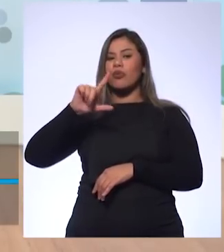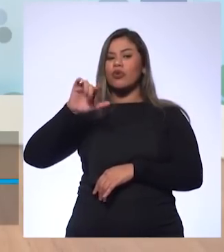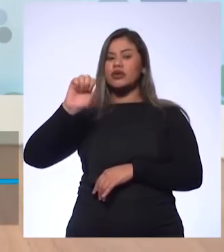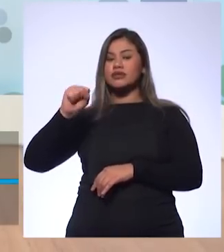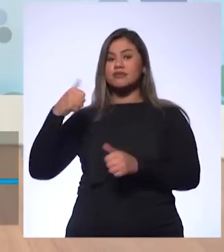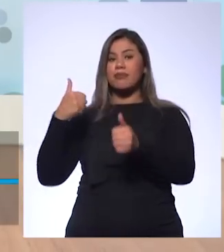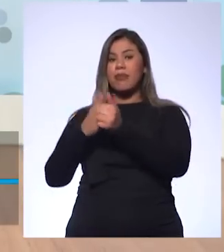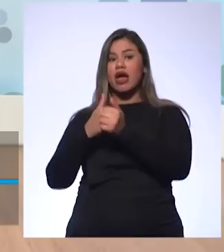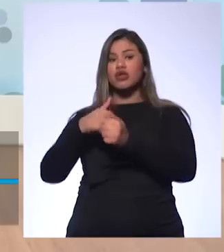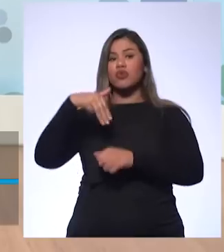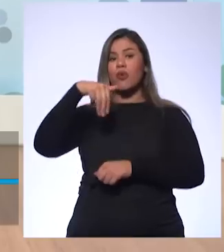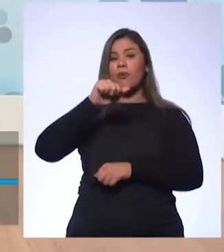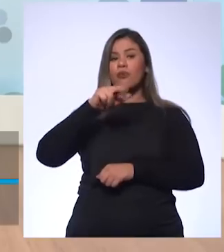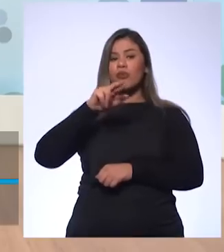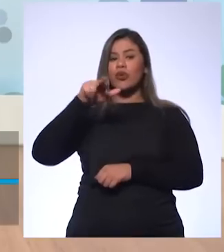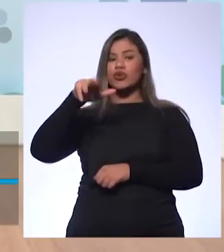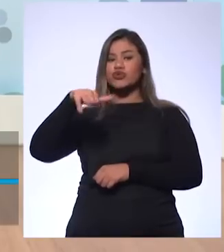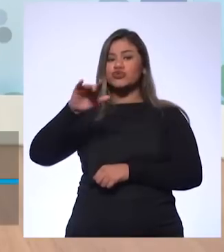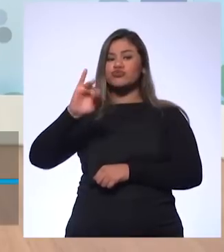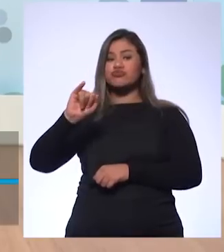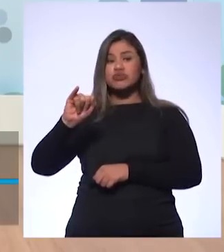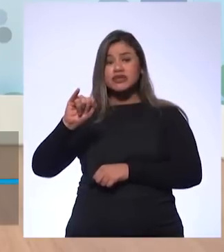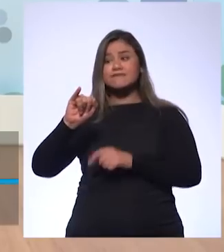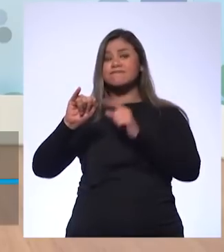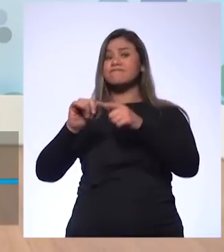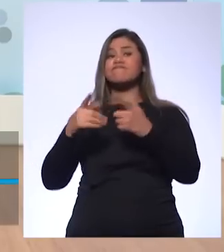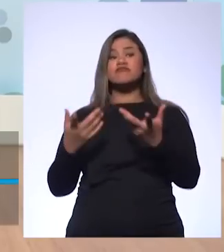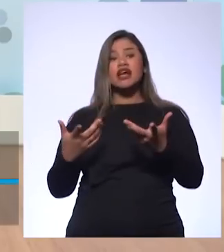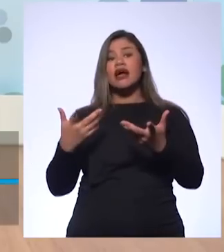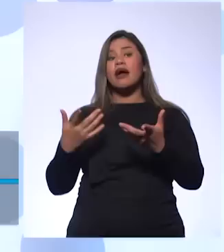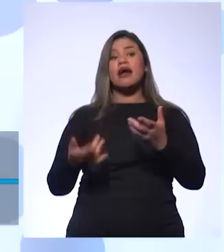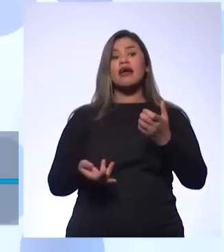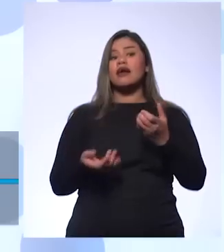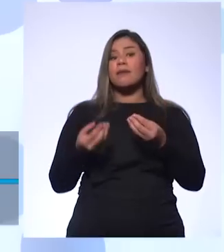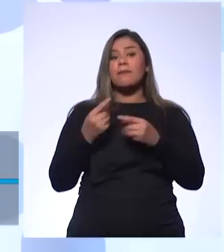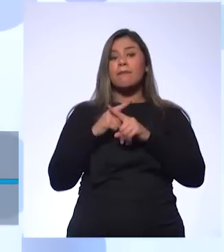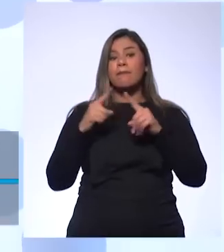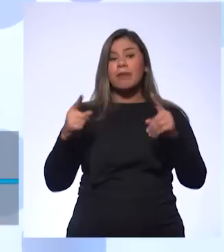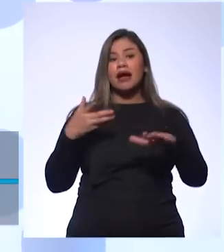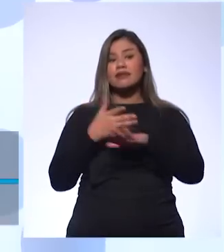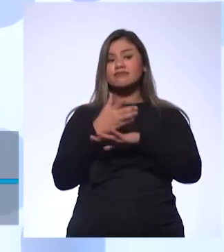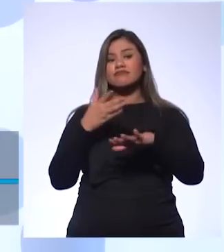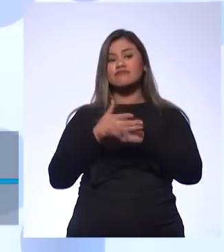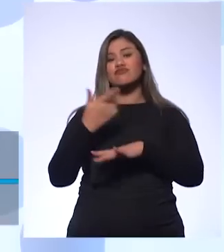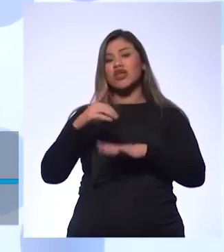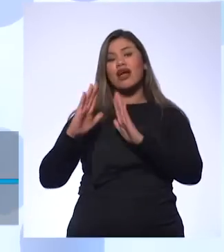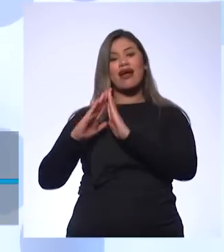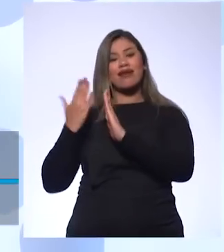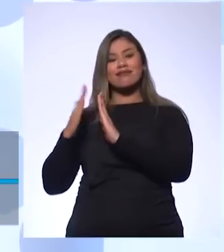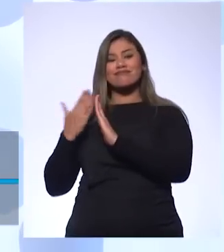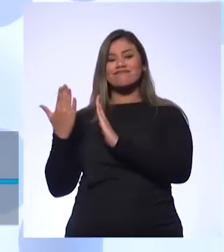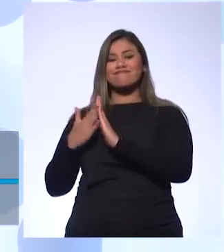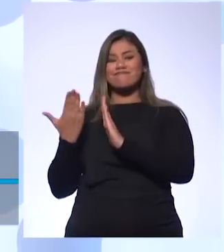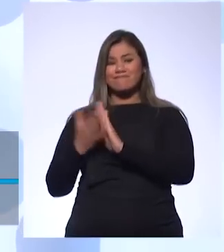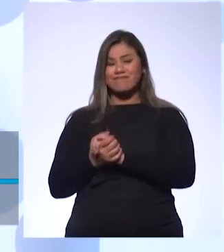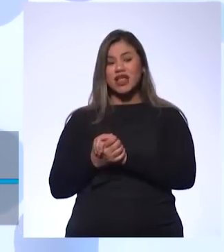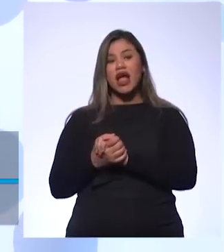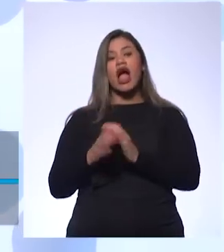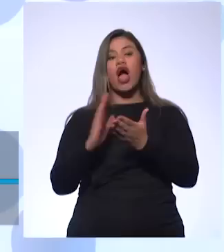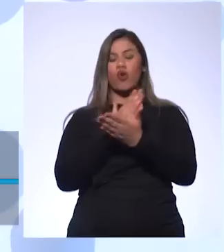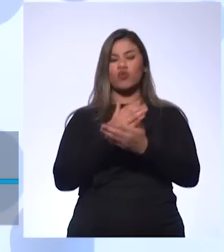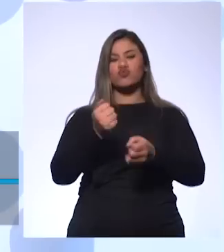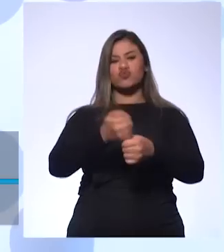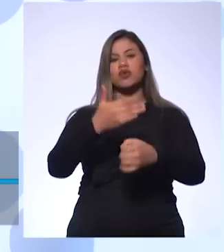capital falando nunca andei de metrô no chat. Caramba. Então, de quem é o direito à cidade? Boa. E aí eu coloquei